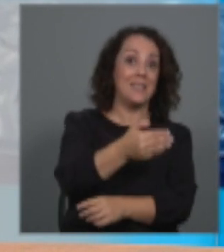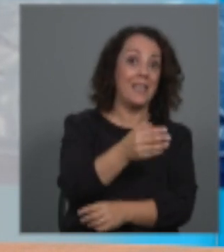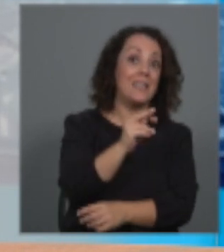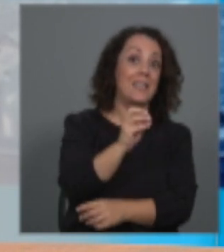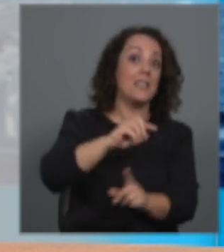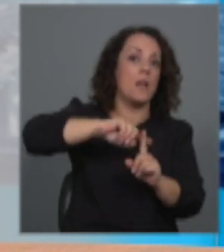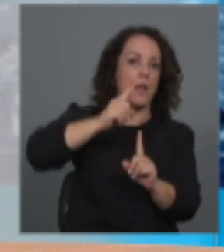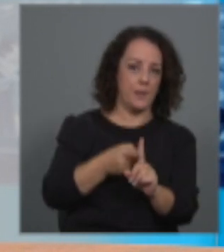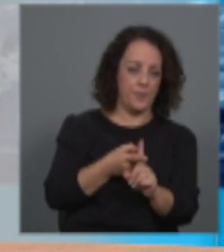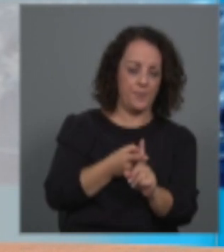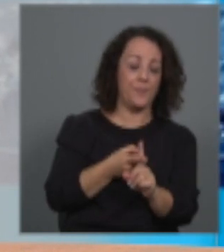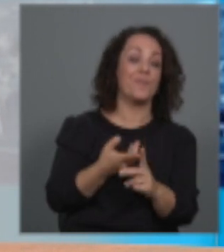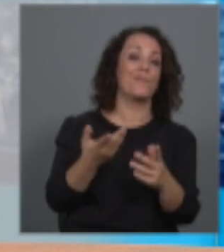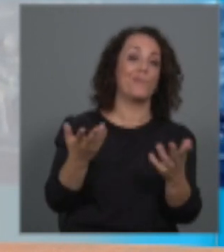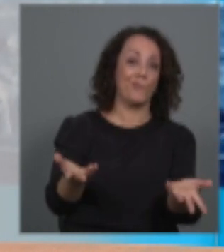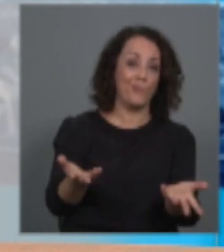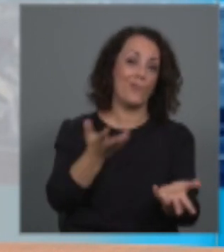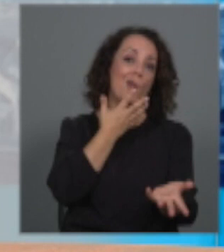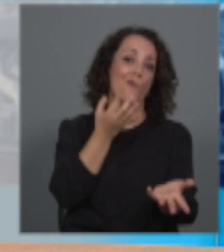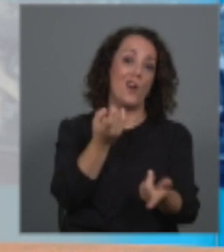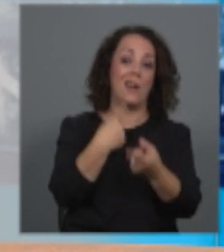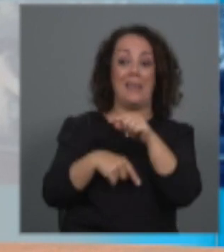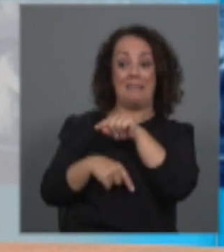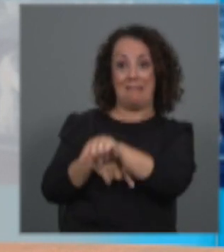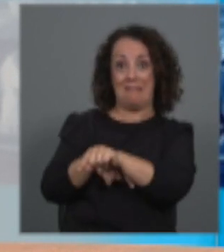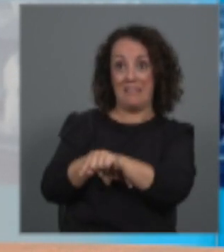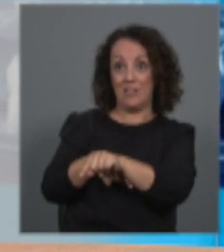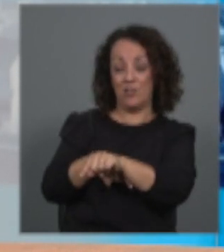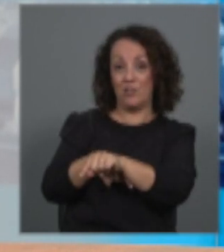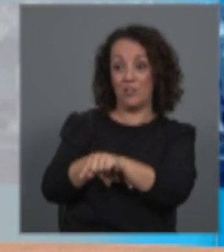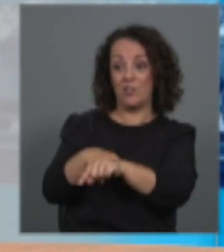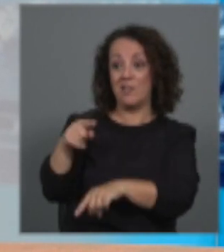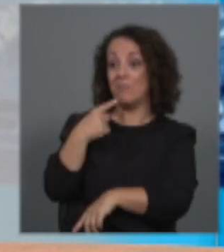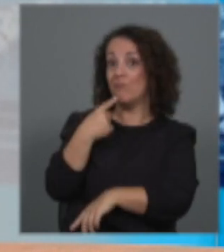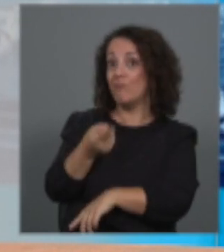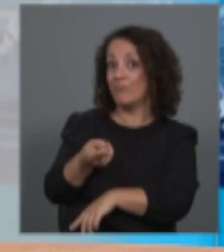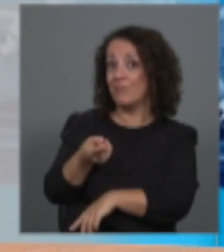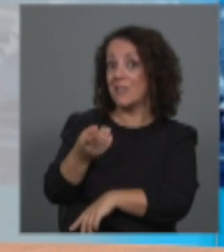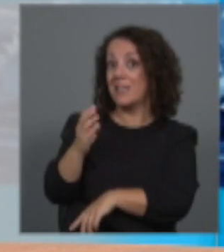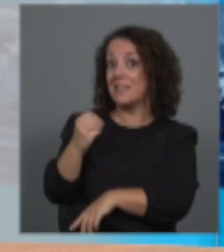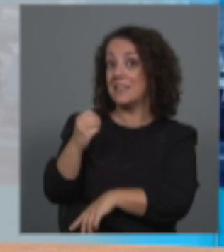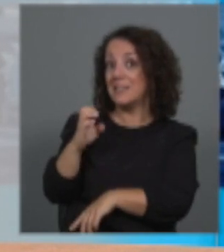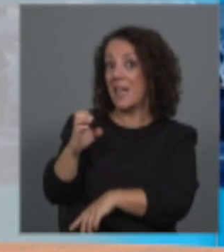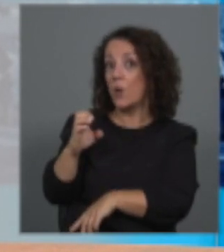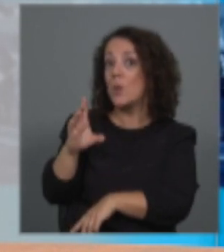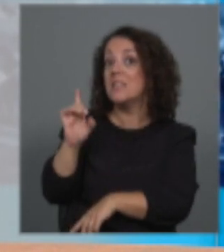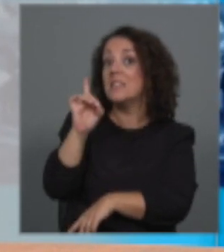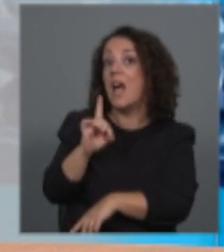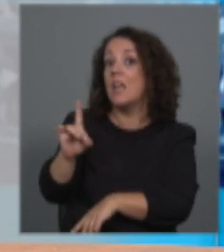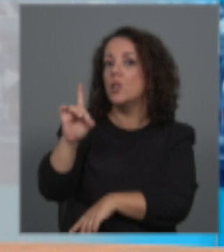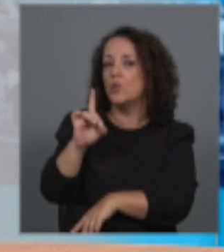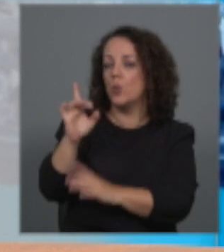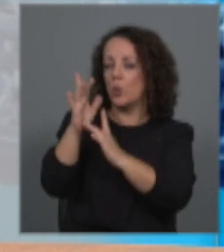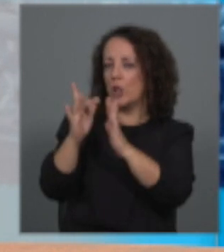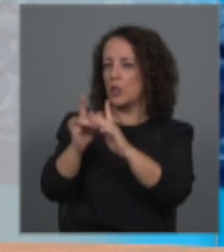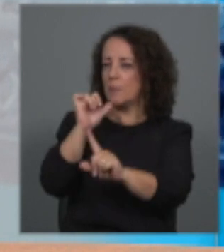730. Pois é, mas este profeta está a falar no século VI antes de Cristo,